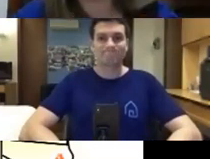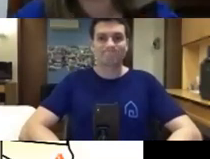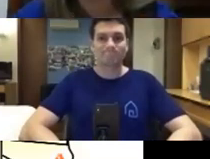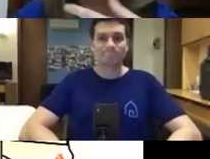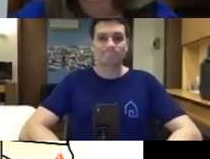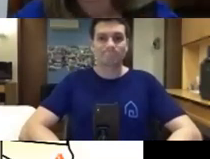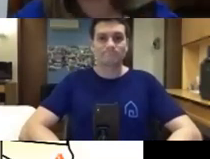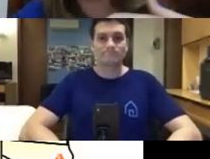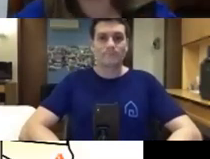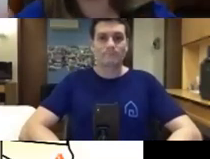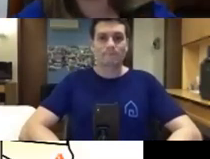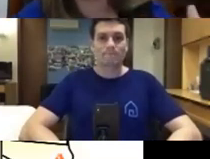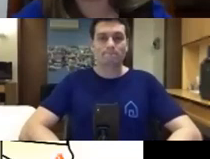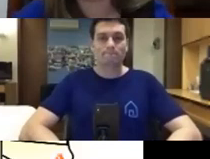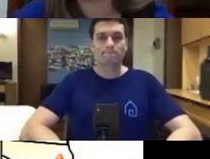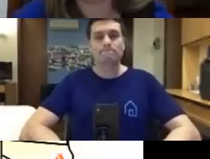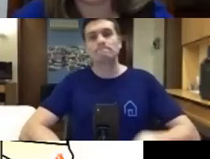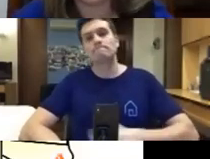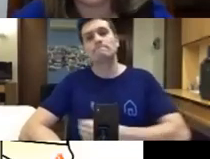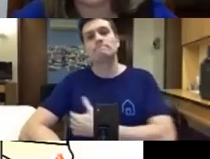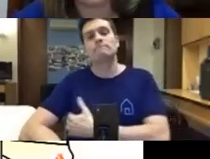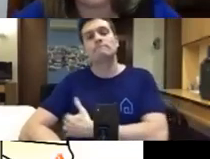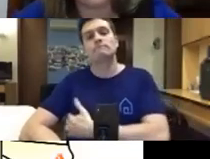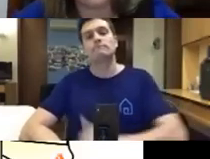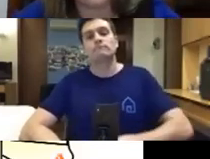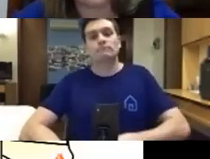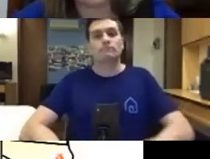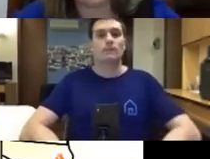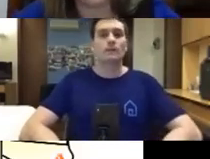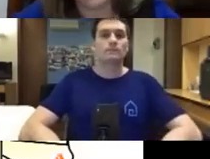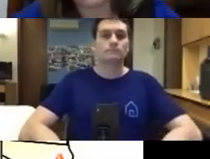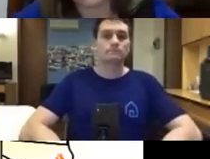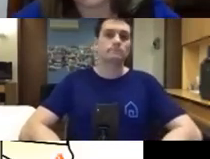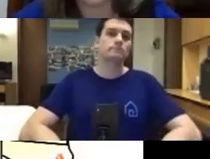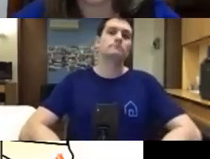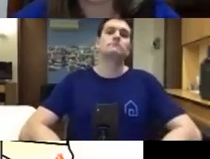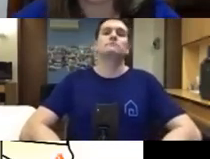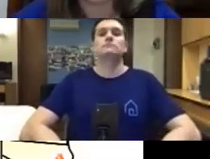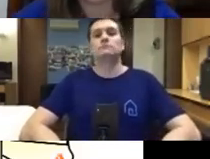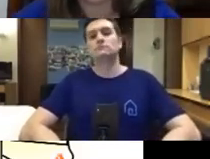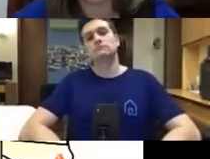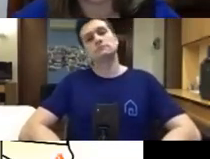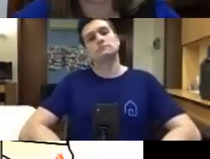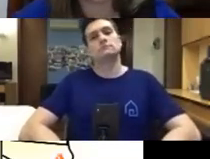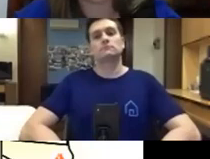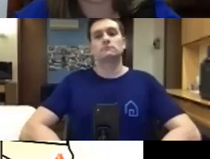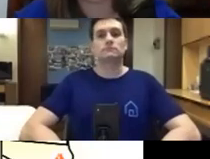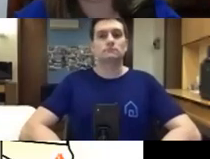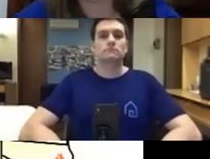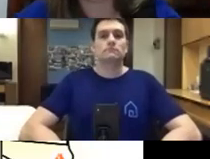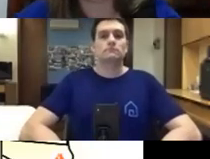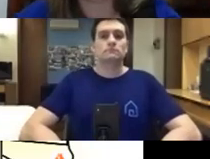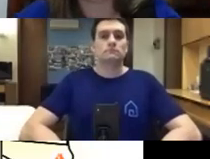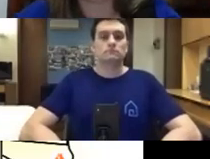na outra e vai gerar, né, esse efeito dinâmico que eu vou ter o colapso, então, da estrutura.